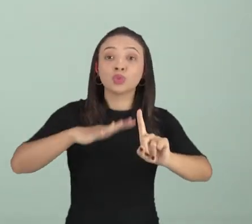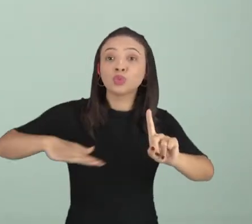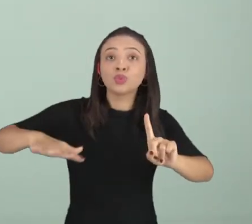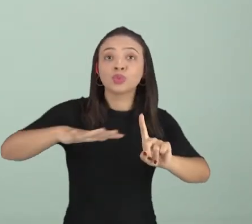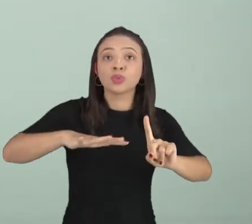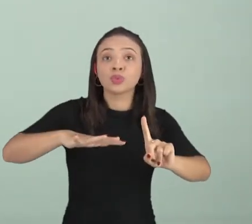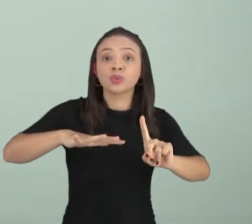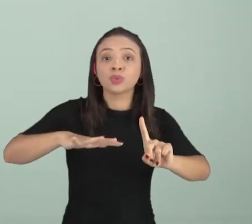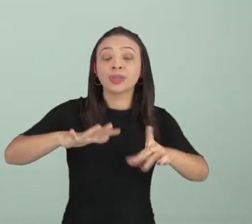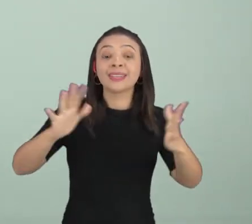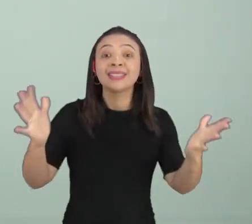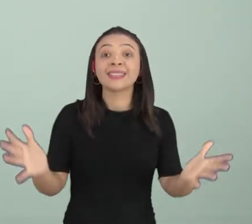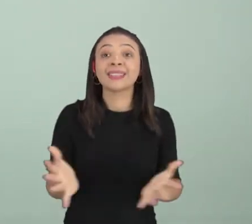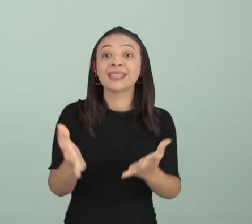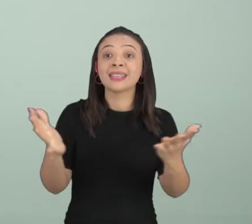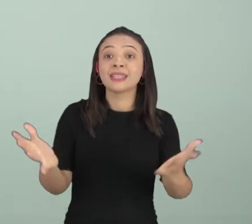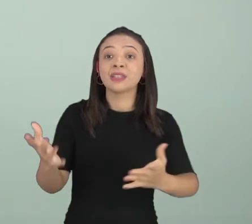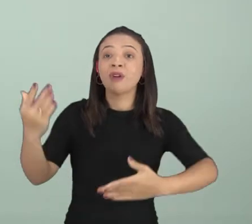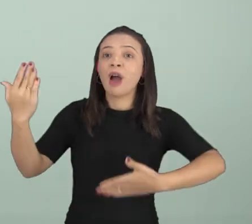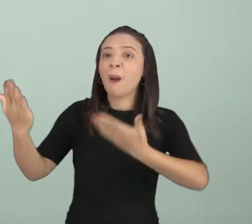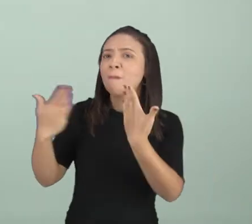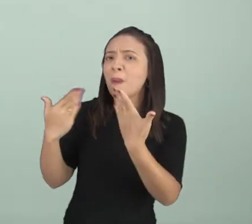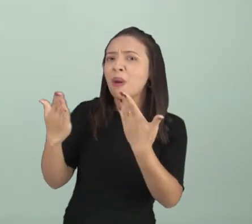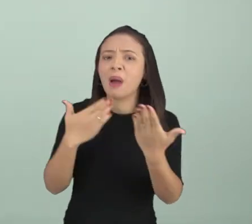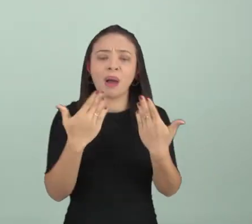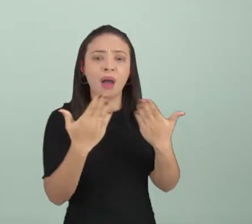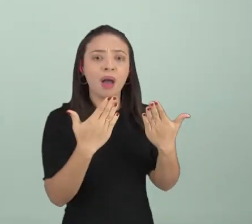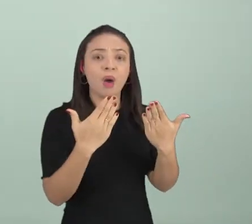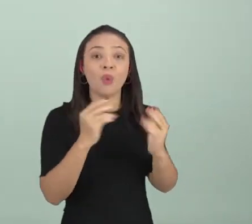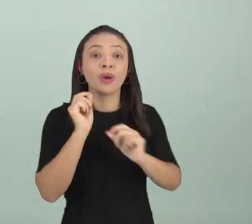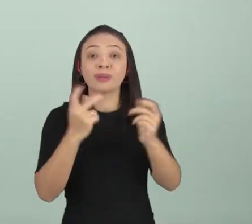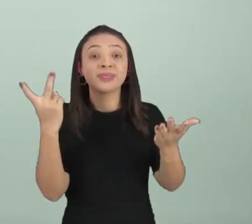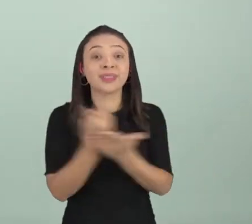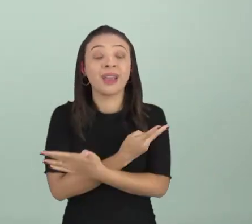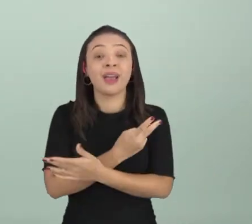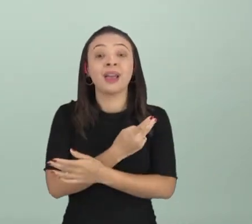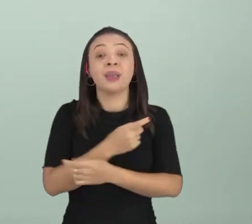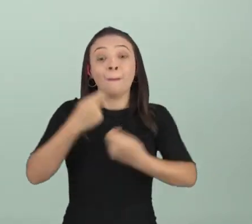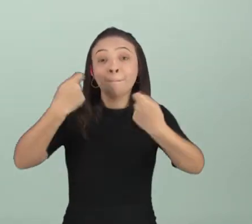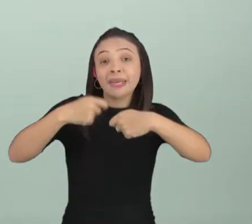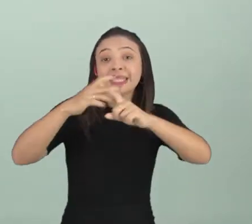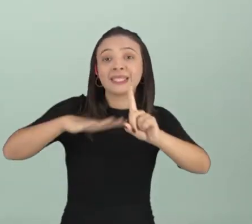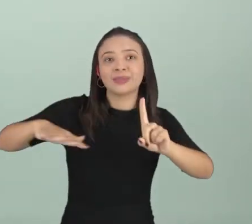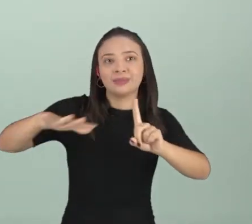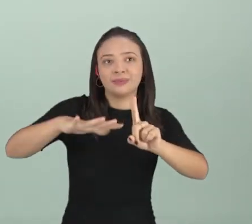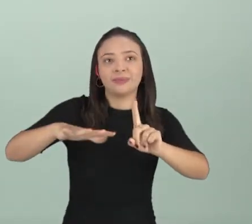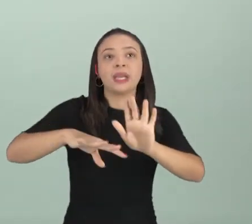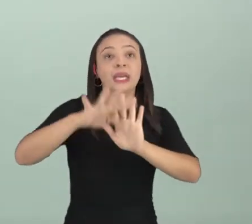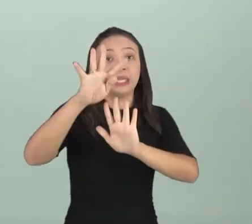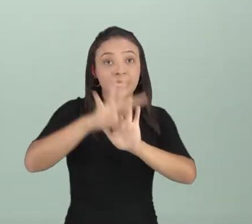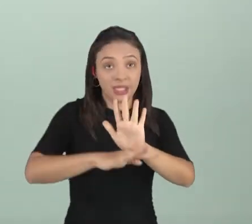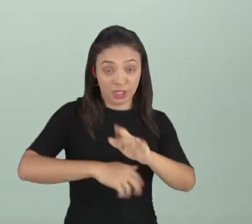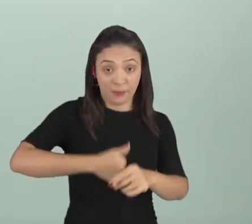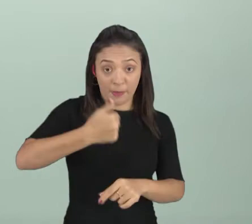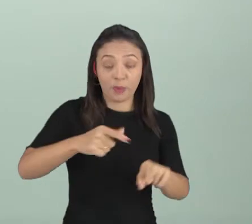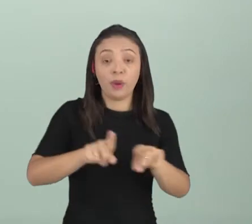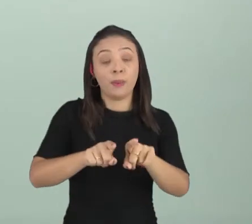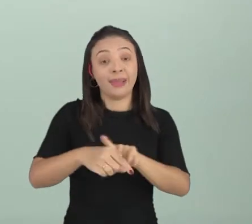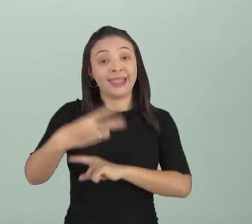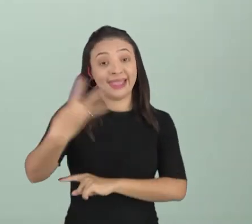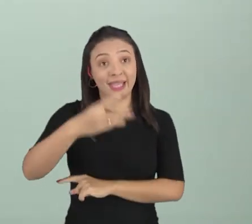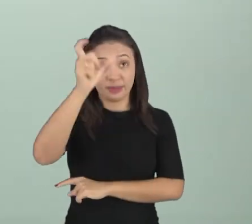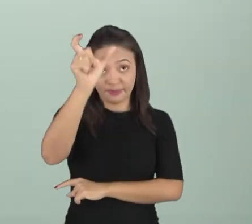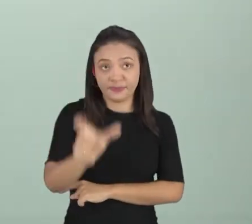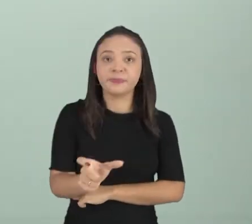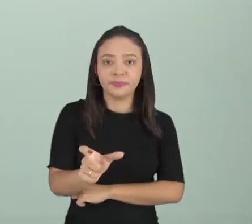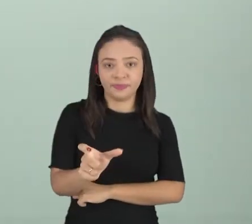opinião? Promover o debate público sobre as demandas da sociedade. Textos escritos em primeira ou terceira pessoa,